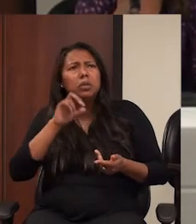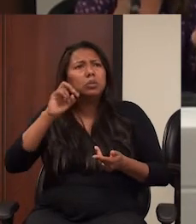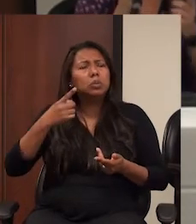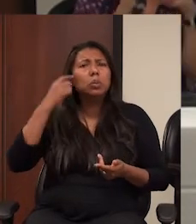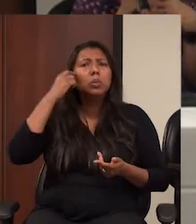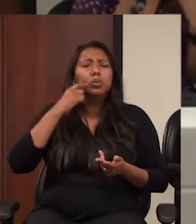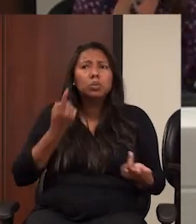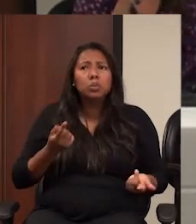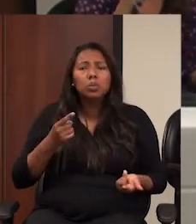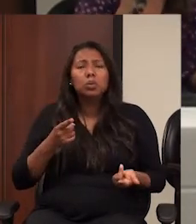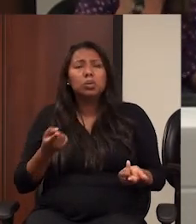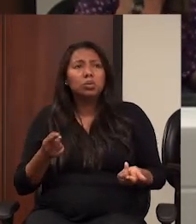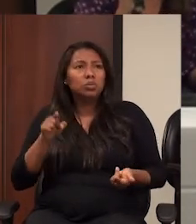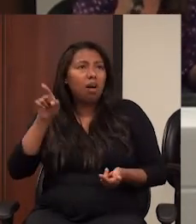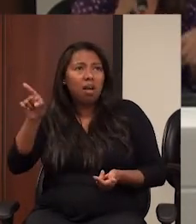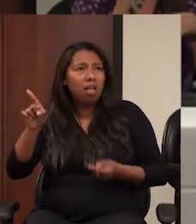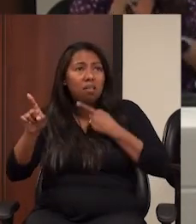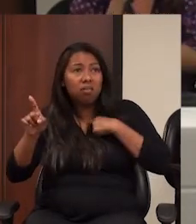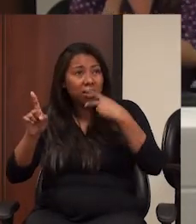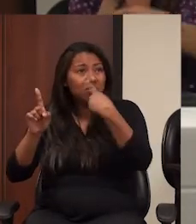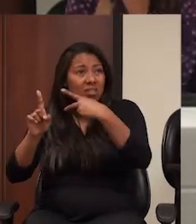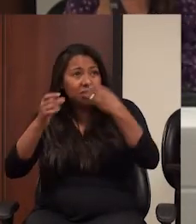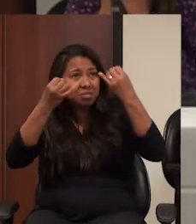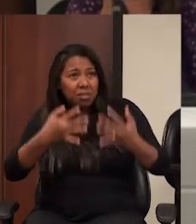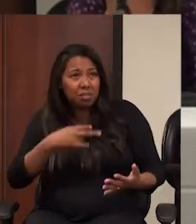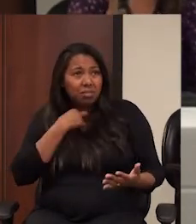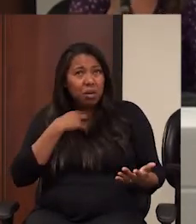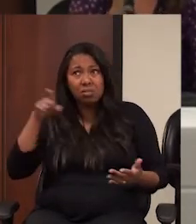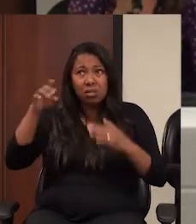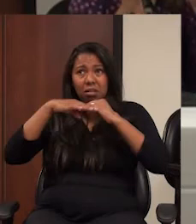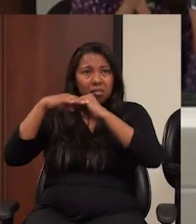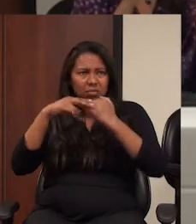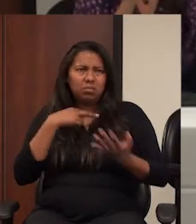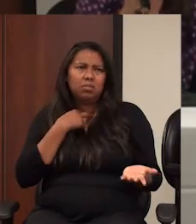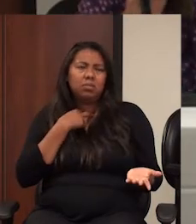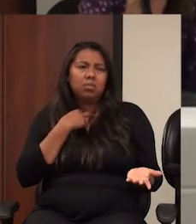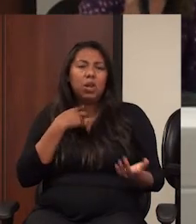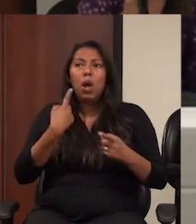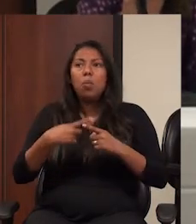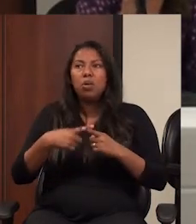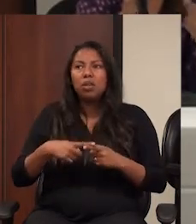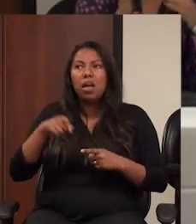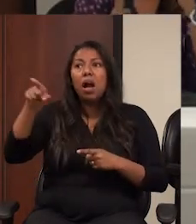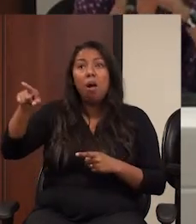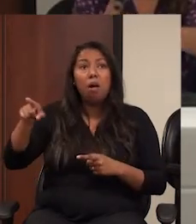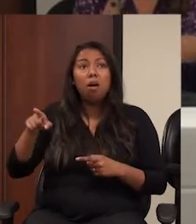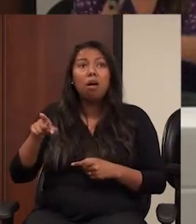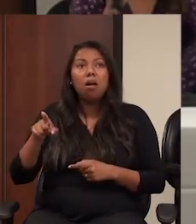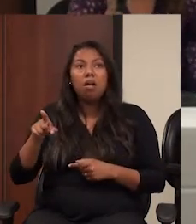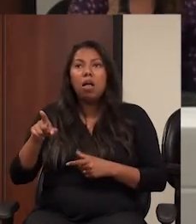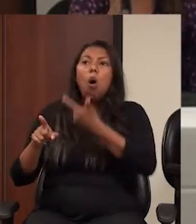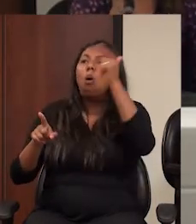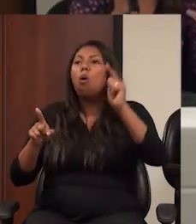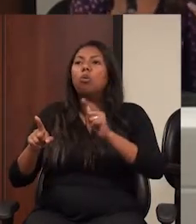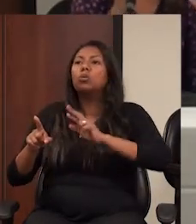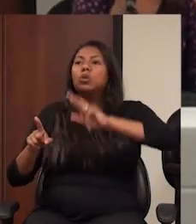compreensão das coisas, que ela não pode exprimir a vontade dela e ser igual a todo mundo. Porque interditar uma pessoa é a morte